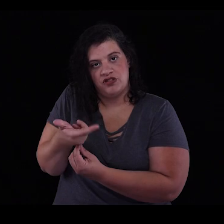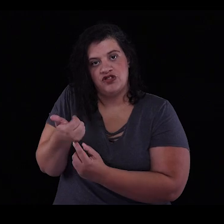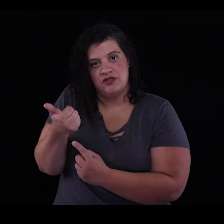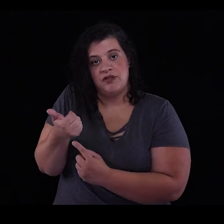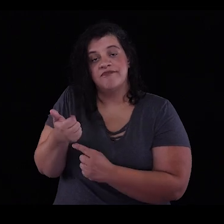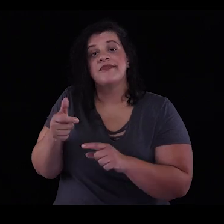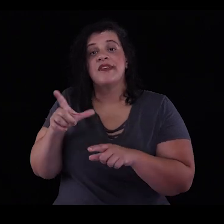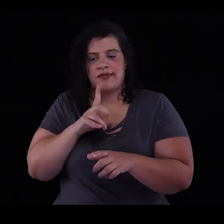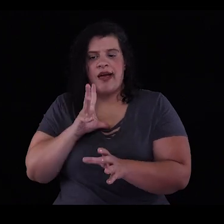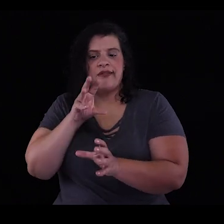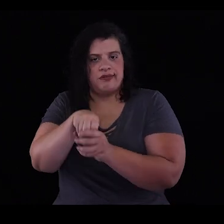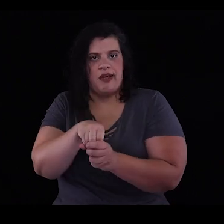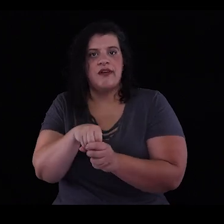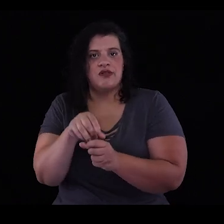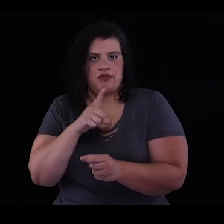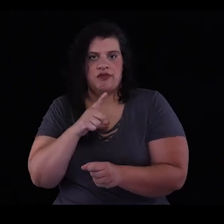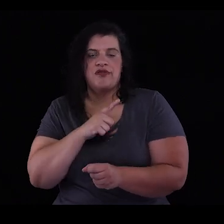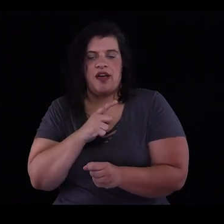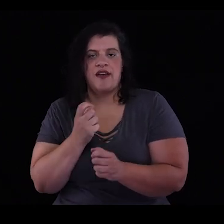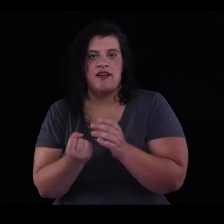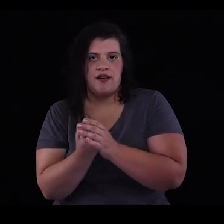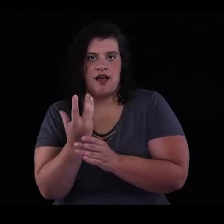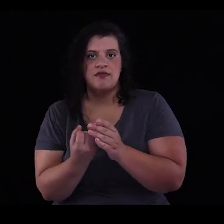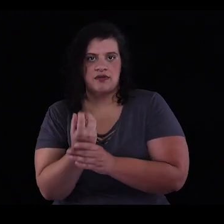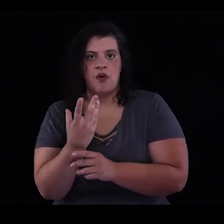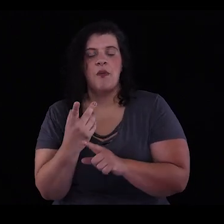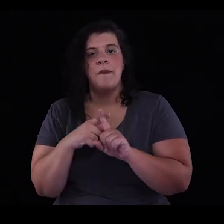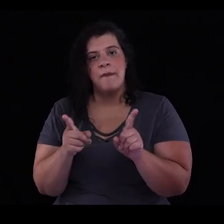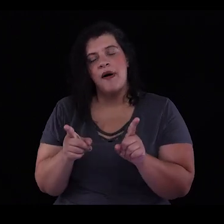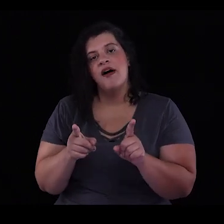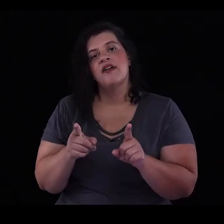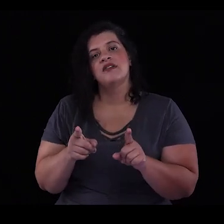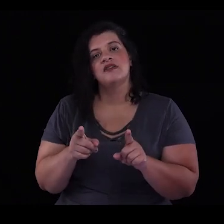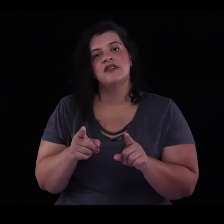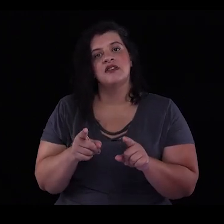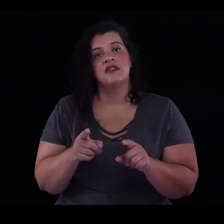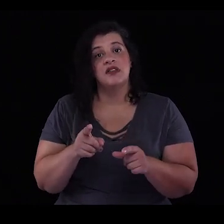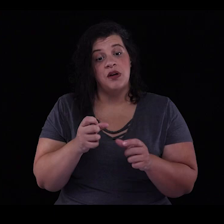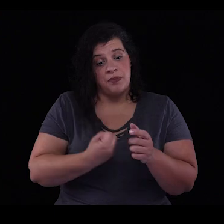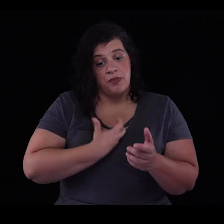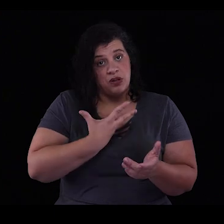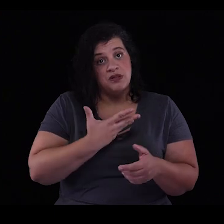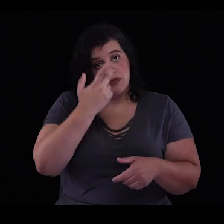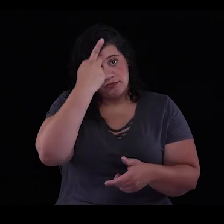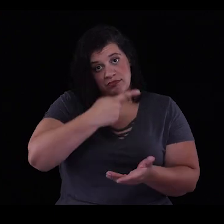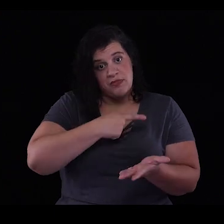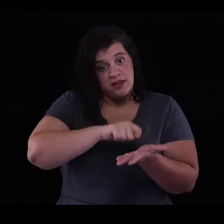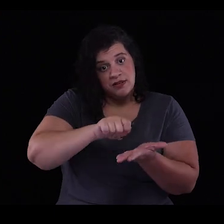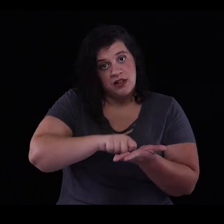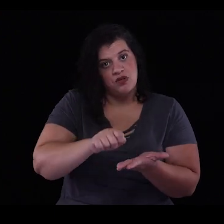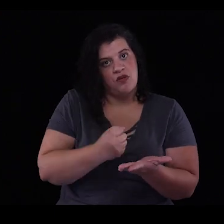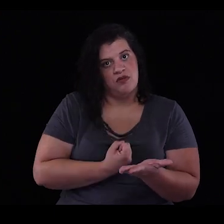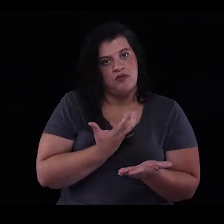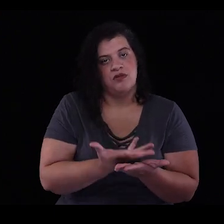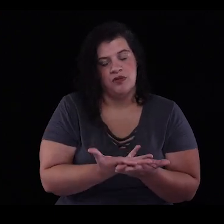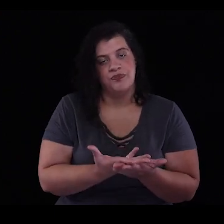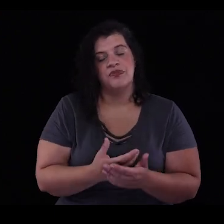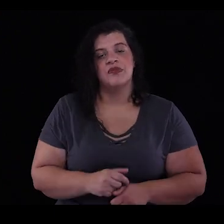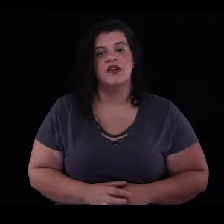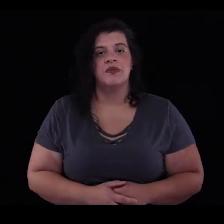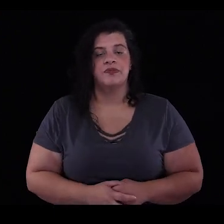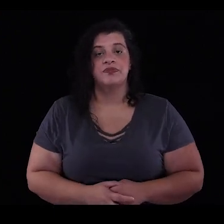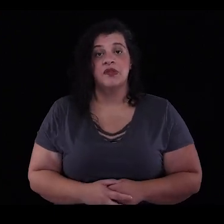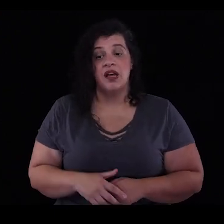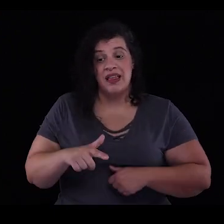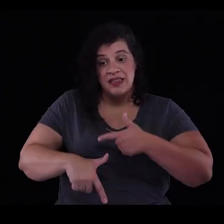poesia. A poesia, no caso do escritor, é do escritor mesmo. Eu acho que o ofício do curador mudou